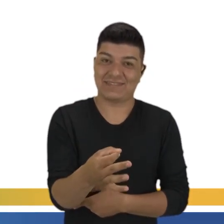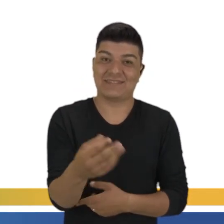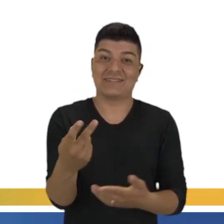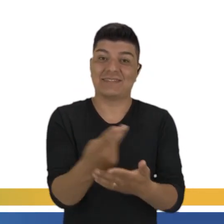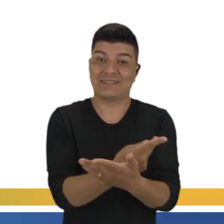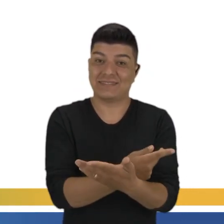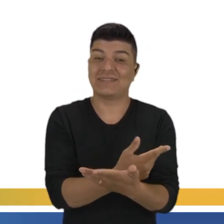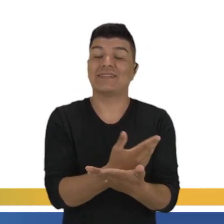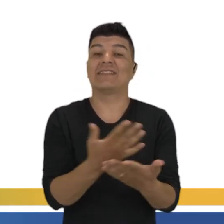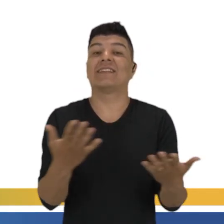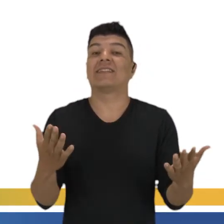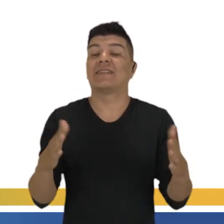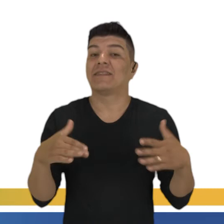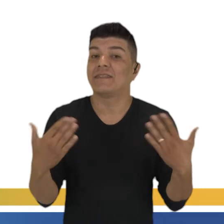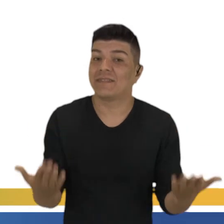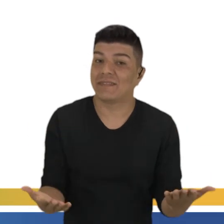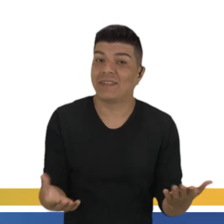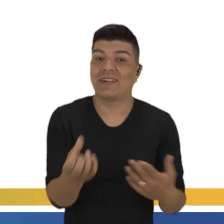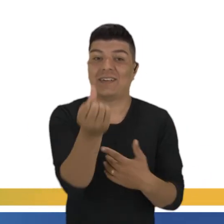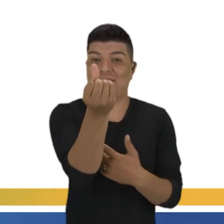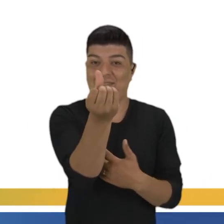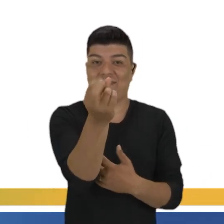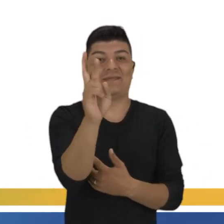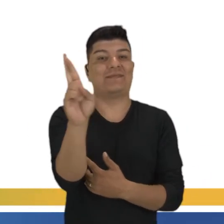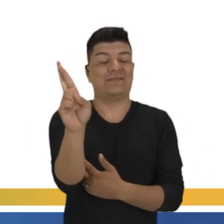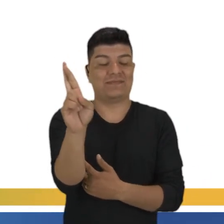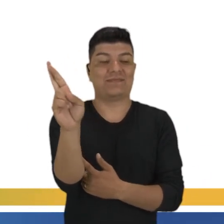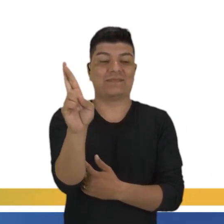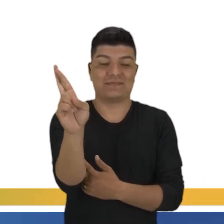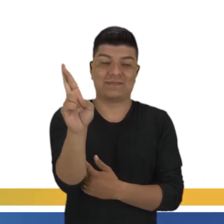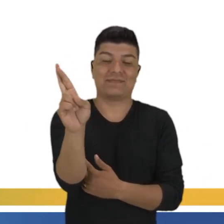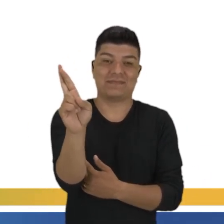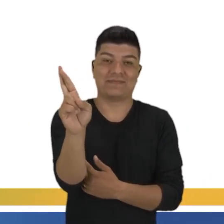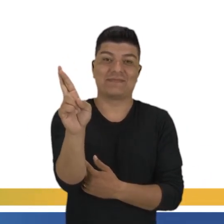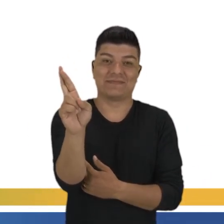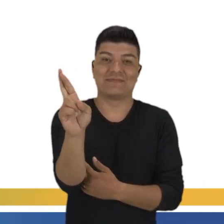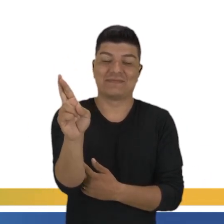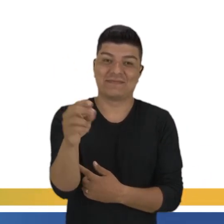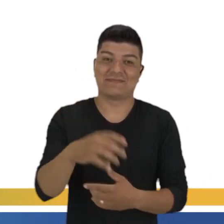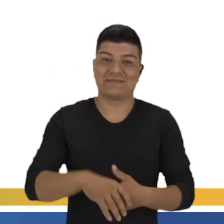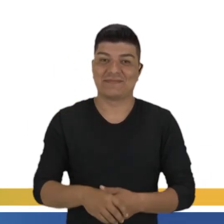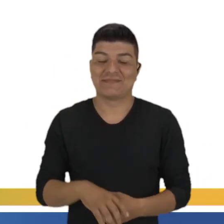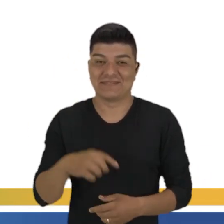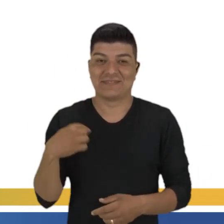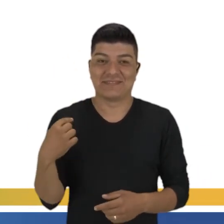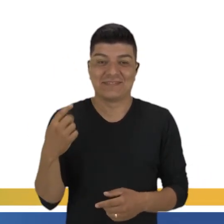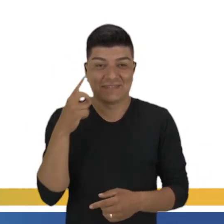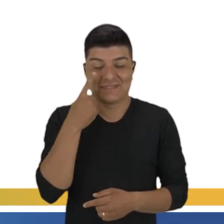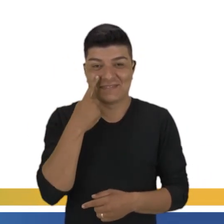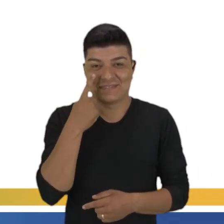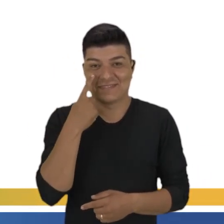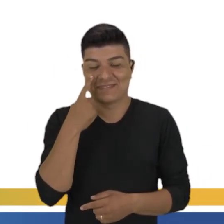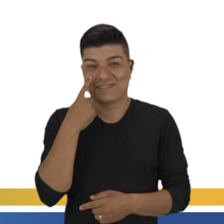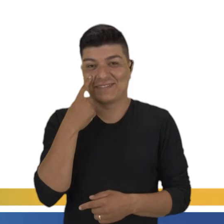situação problema, é R$ 6. Vejam que nós trabalhamos aí